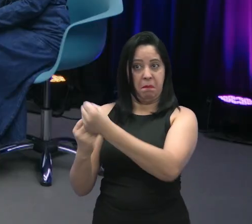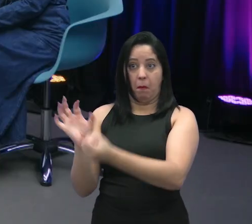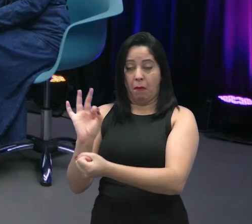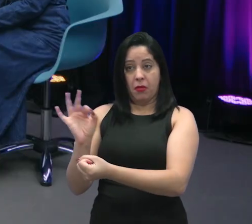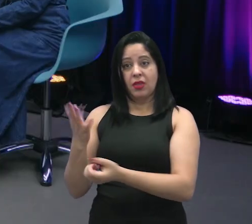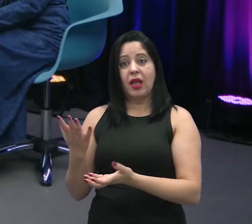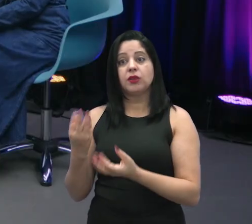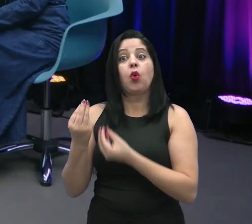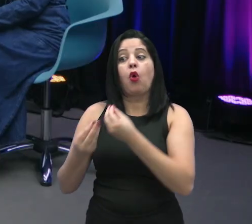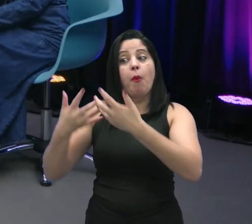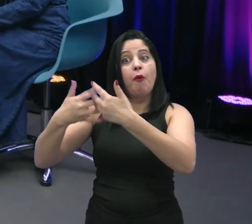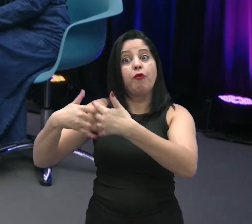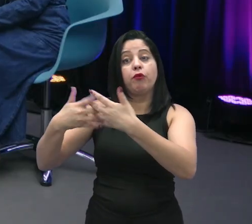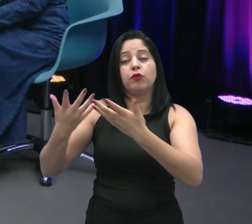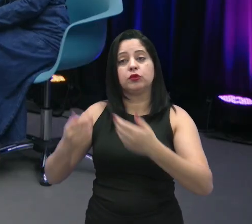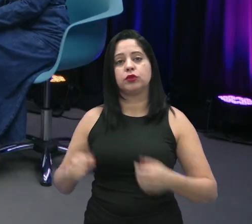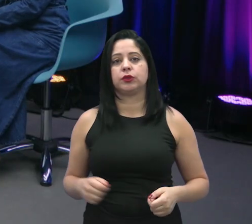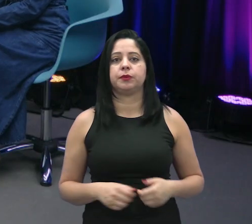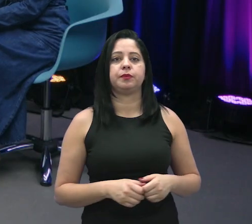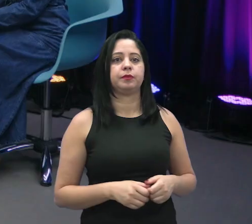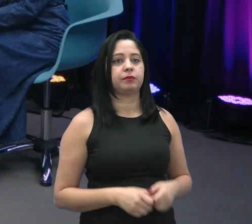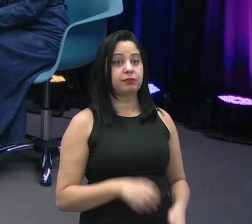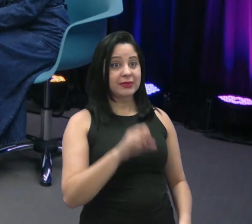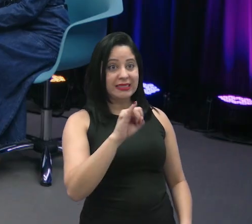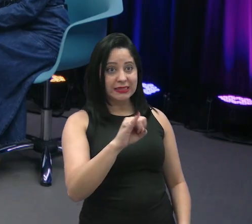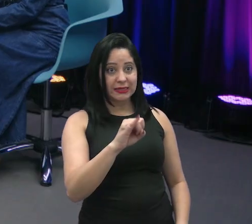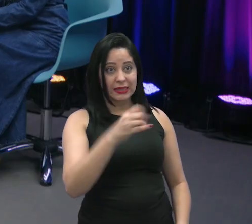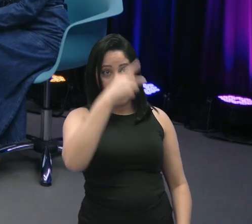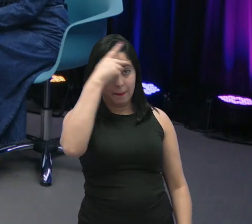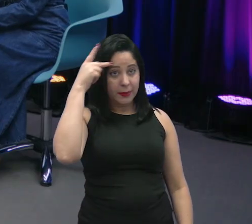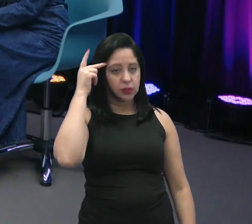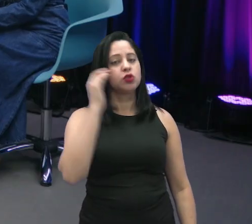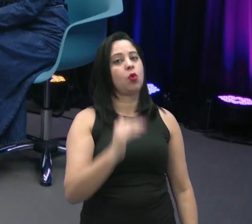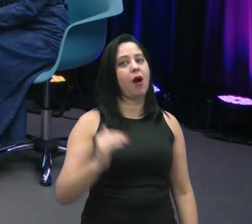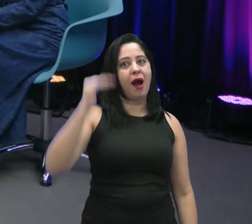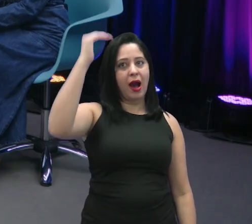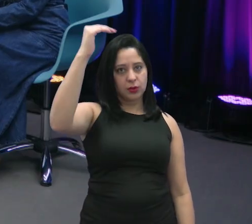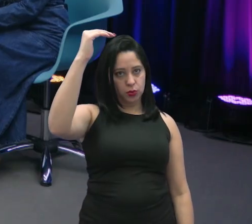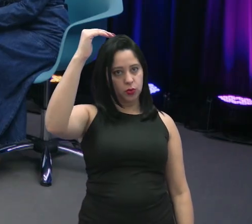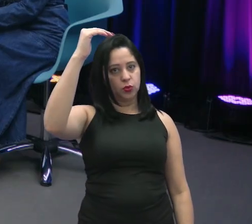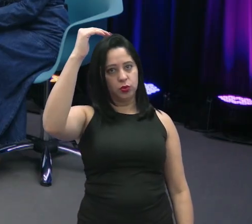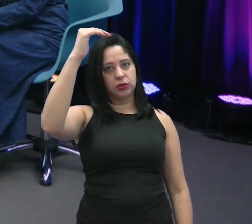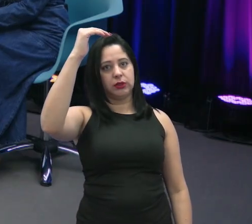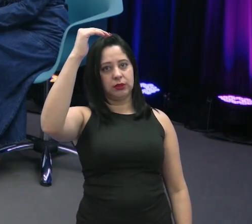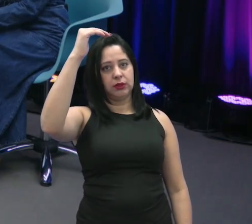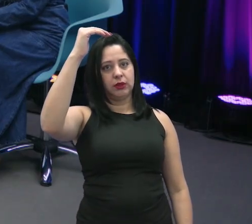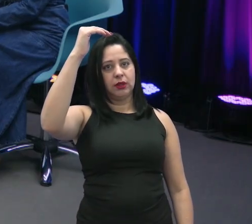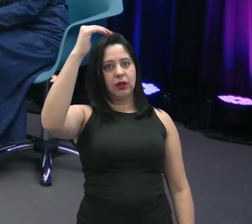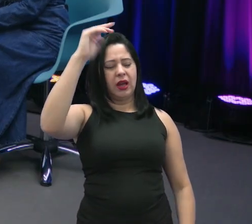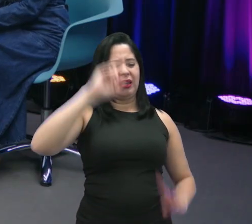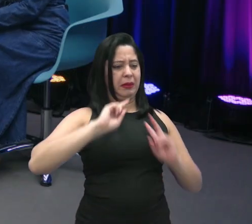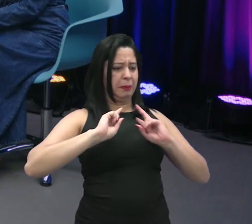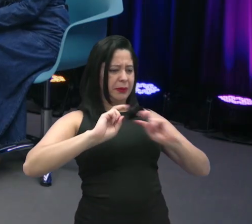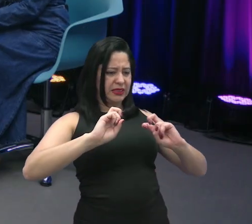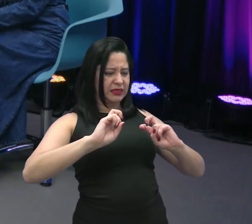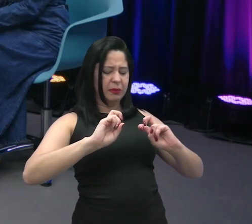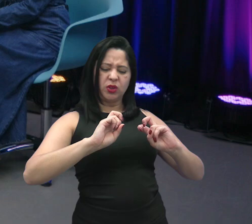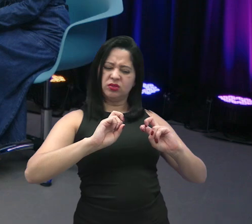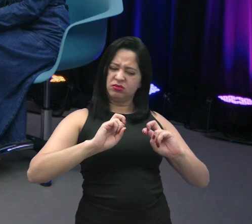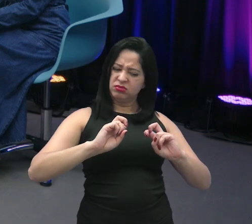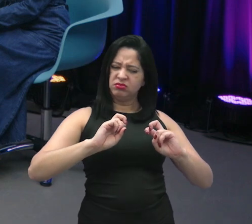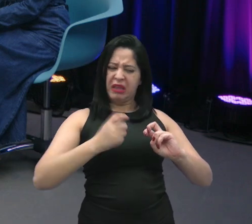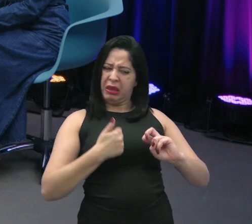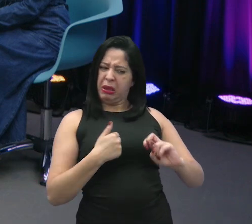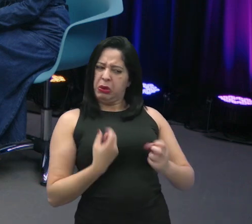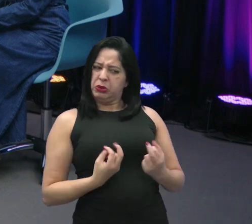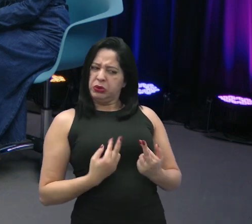suporte, né? Como que funciona com o adulto? Quando o adulto ele vai procurar, geralmente é porque ele já percebeu algumas